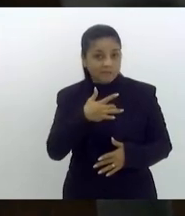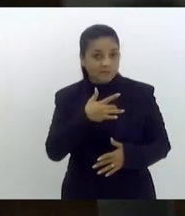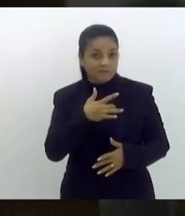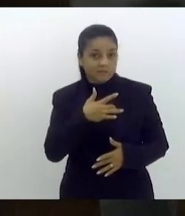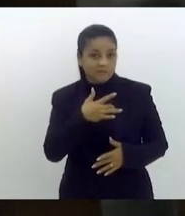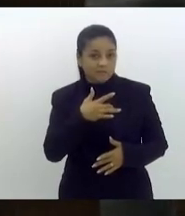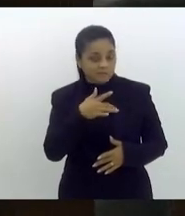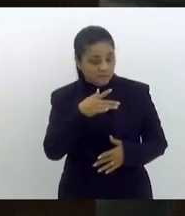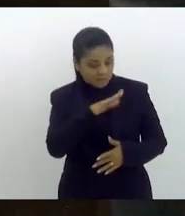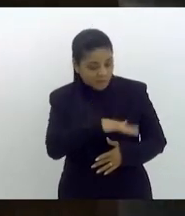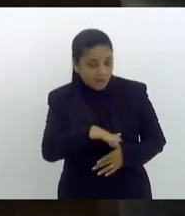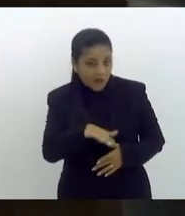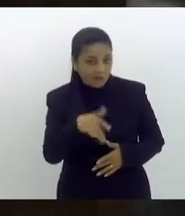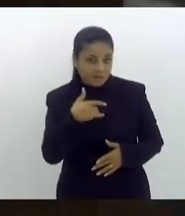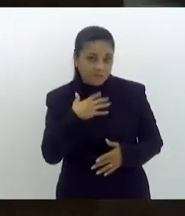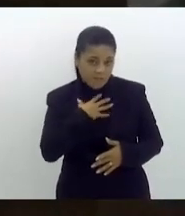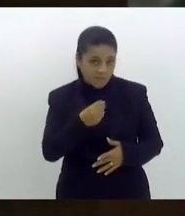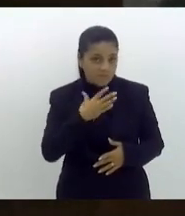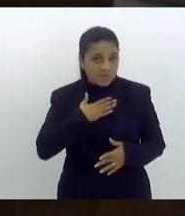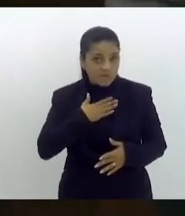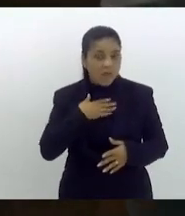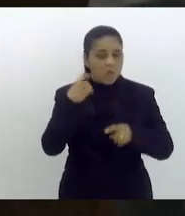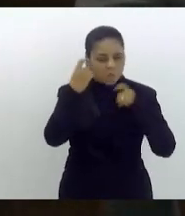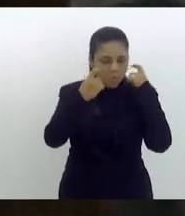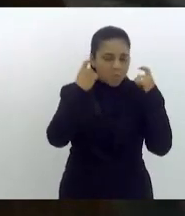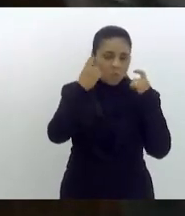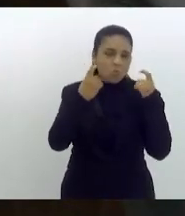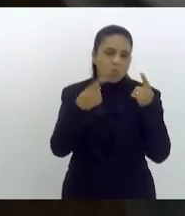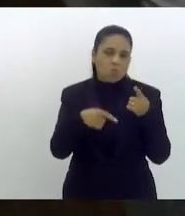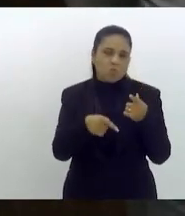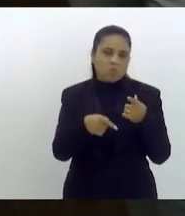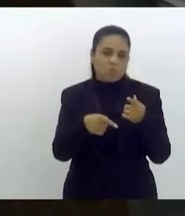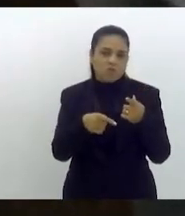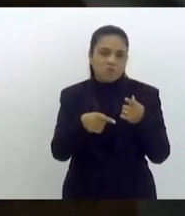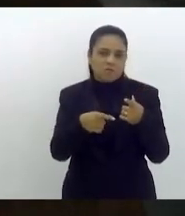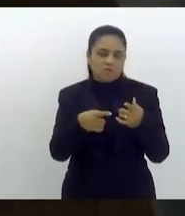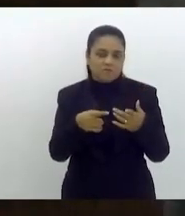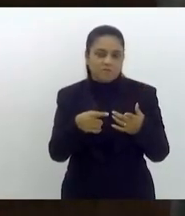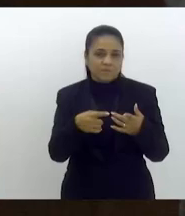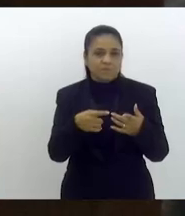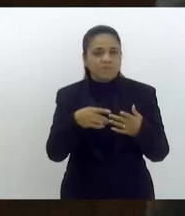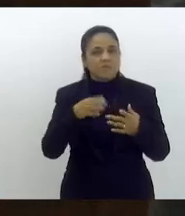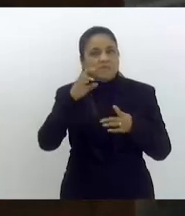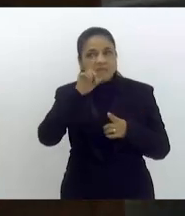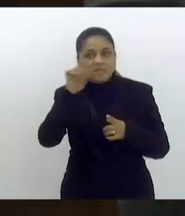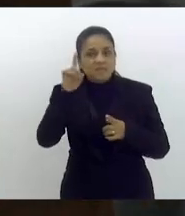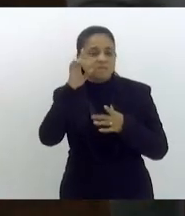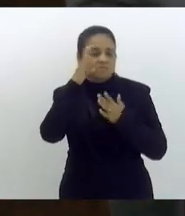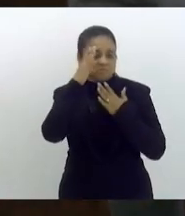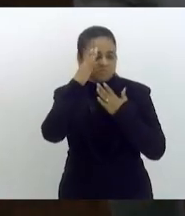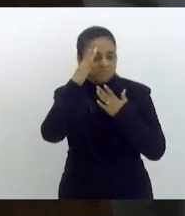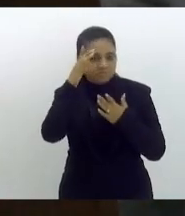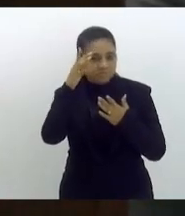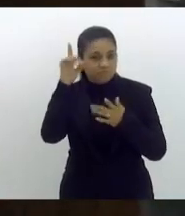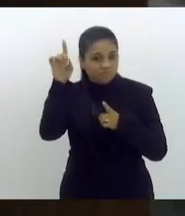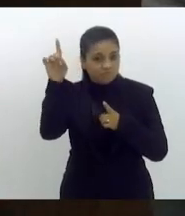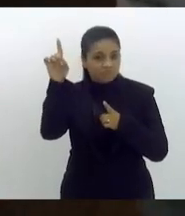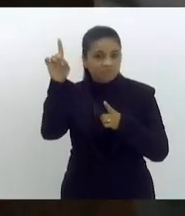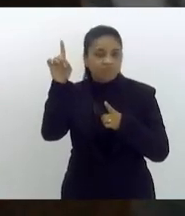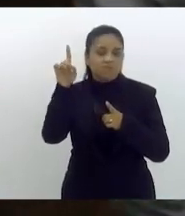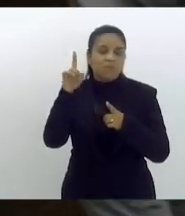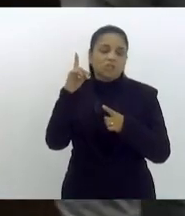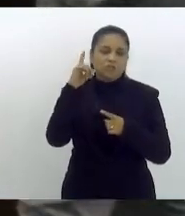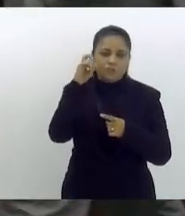se há alguma coisa que eu me preocupo é com a saúde da minha filha que graças a Deus tem com toda dificuldade com toda não é